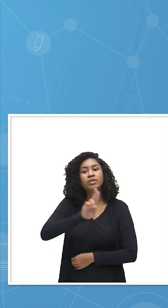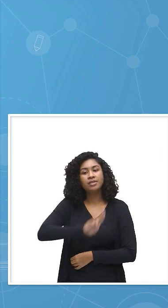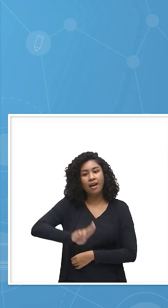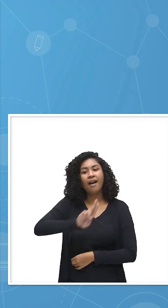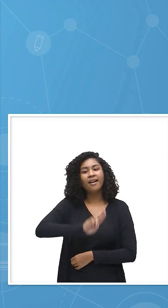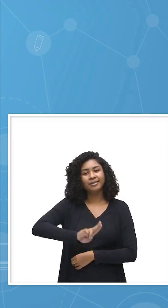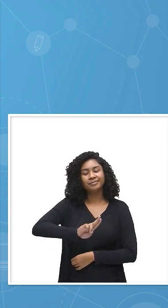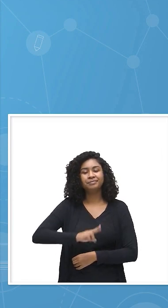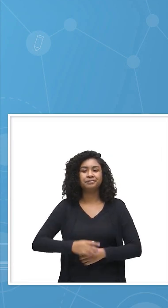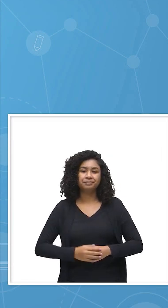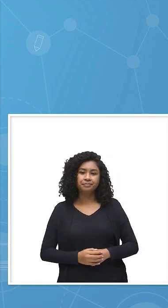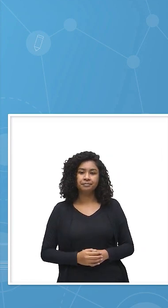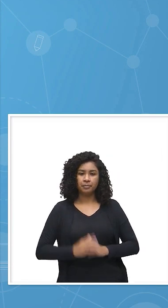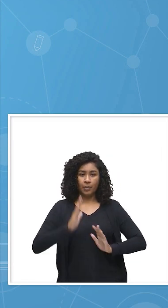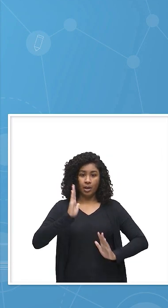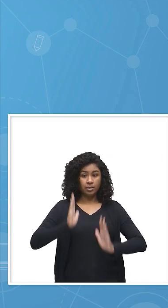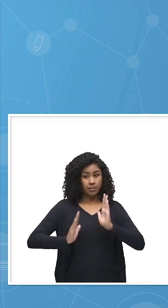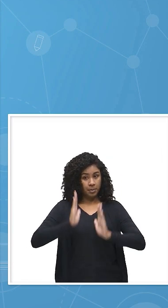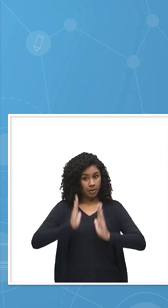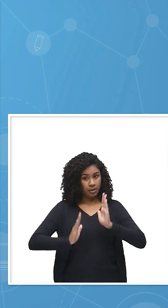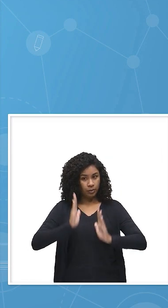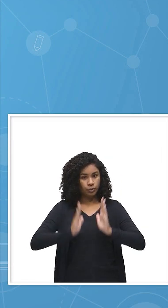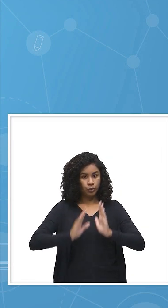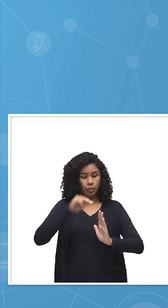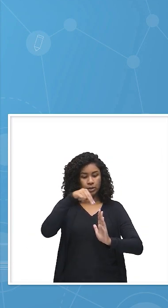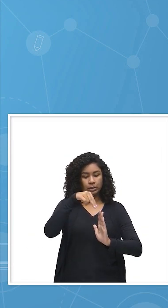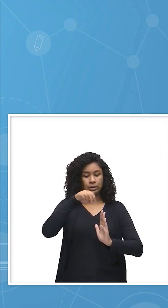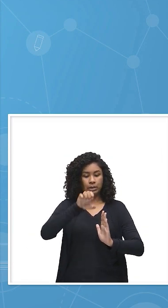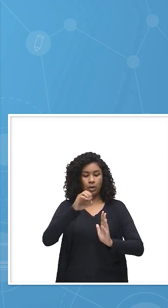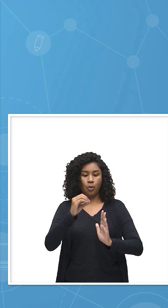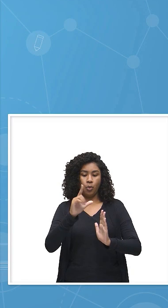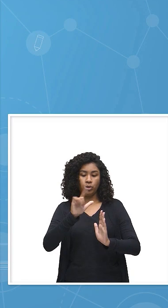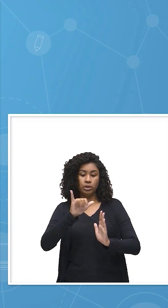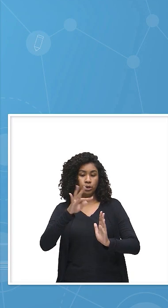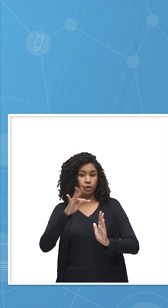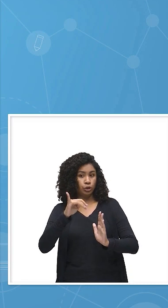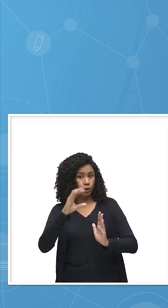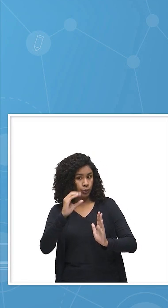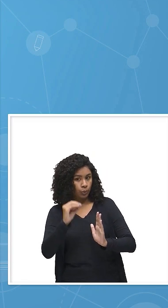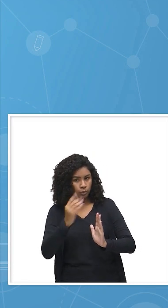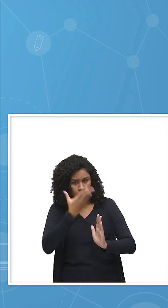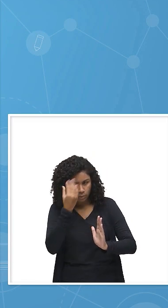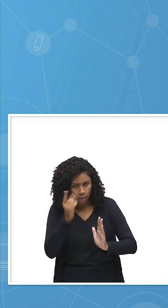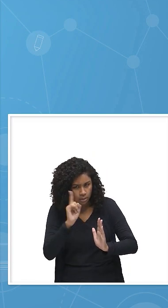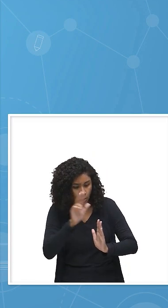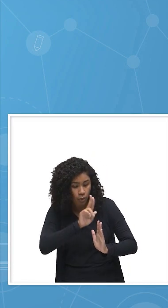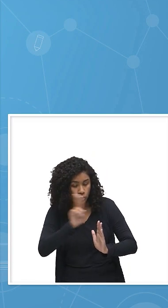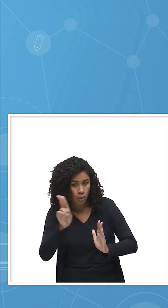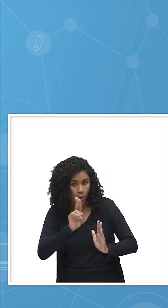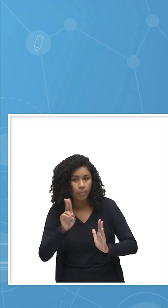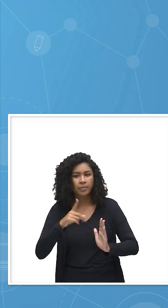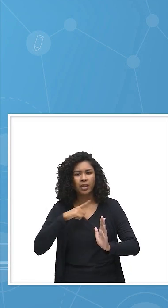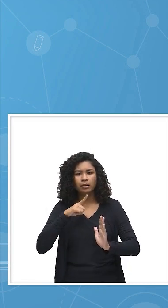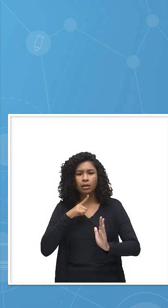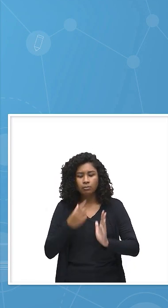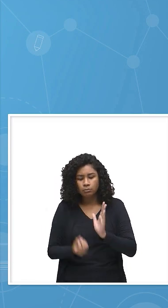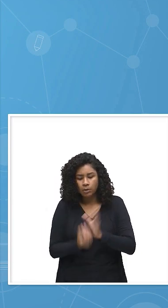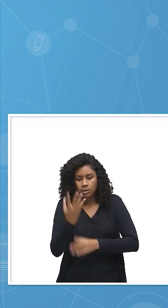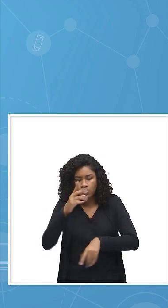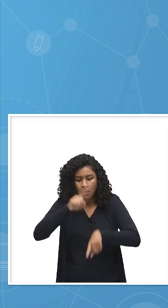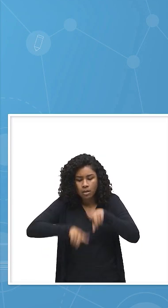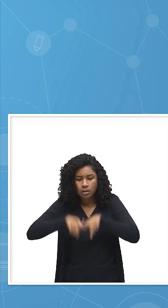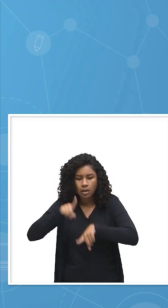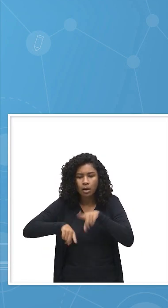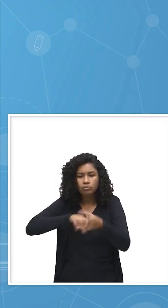vem depois do Paleolítico, a gente já vai ter instrumentos mais elaborados, instrumentos de pedra polida. Isso vai trazer o